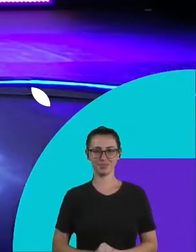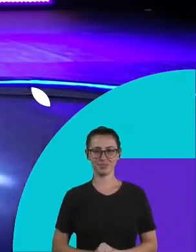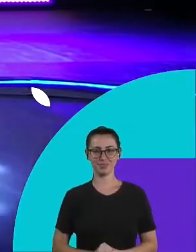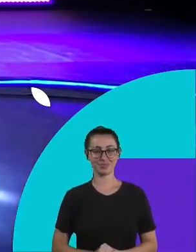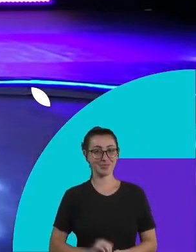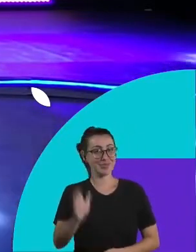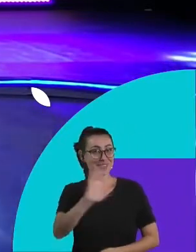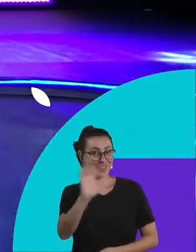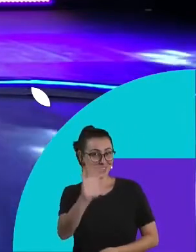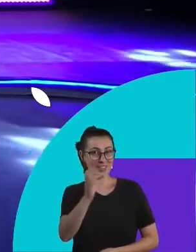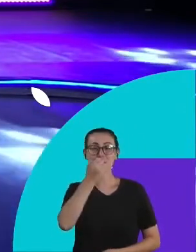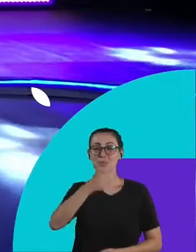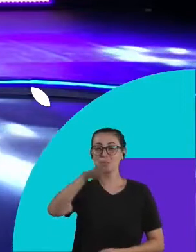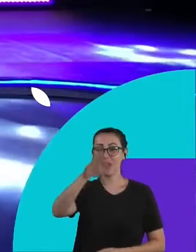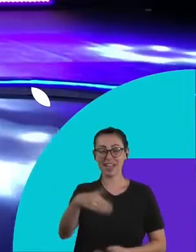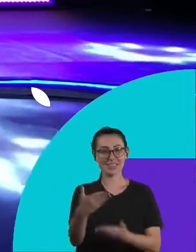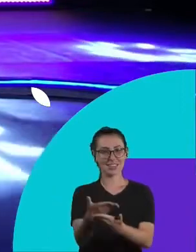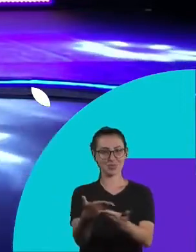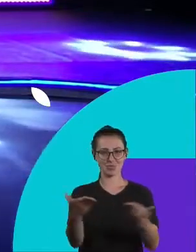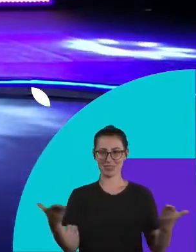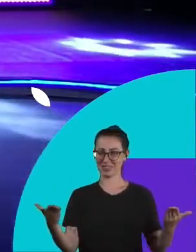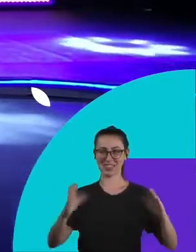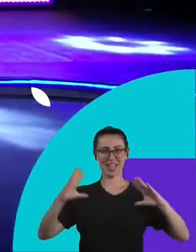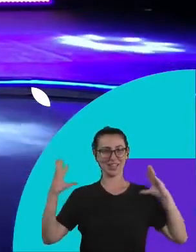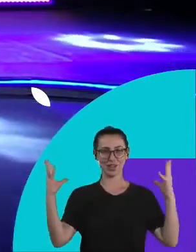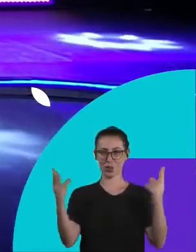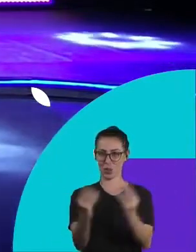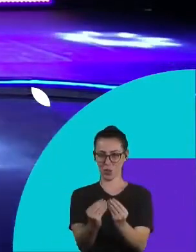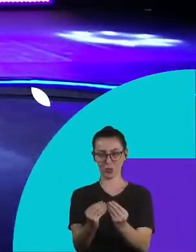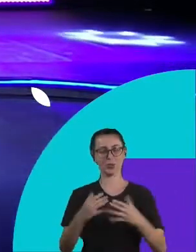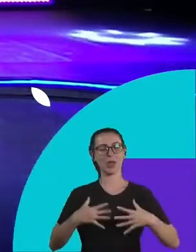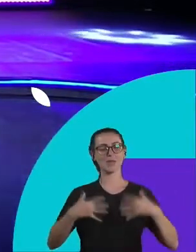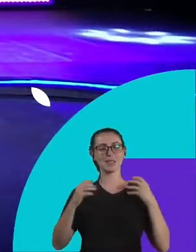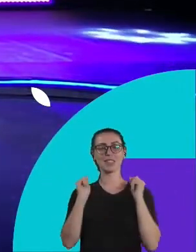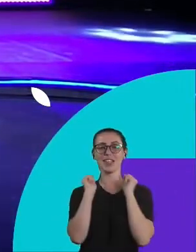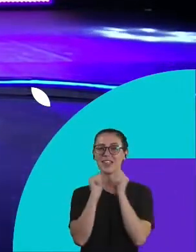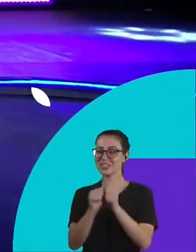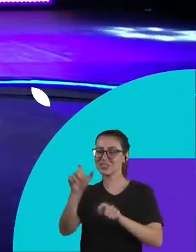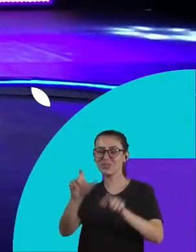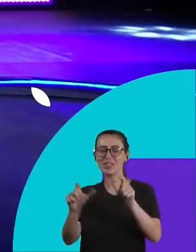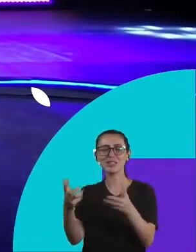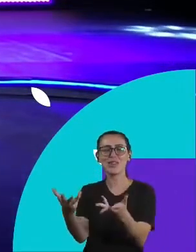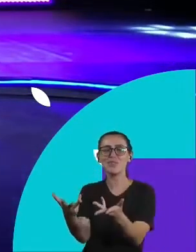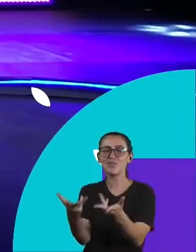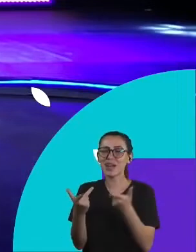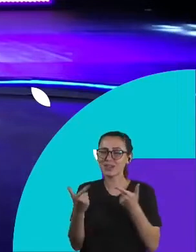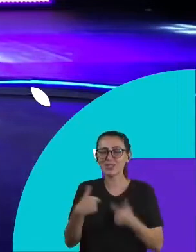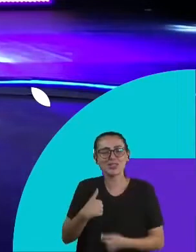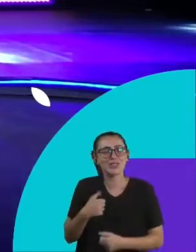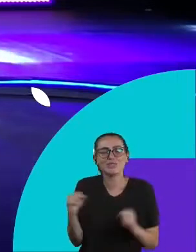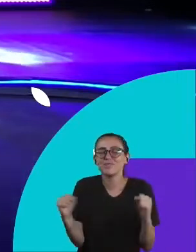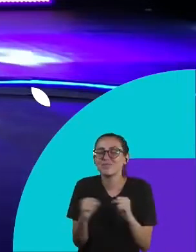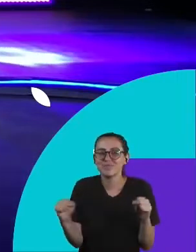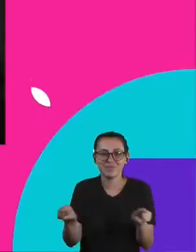Oi, Silvia, boa tarde. Boa tarde a todos. Um prazer enorme estar com essas pessoas incríveis que eu admiro também.